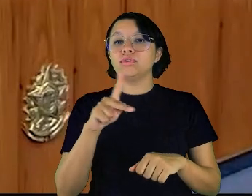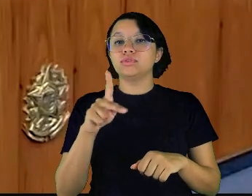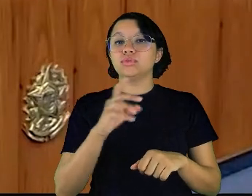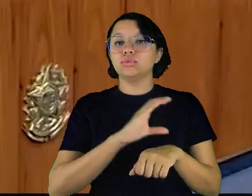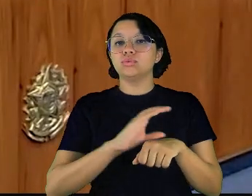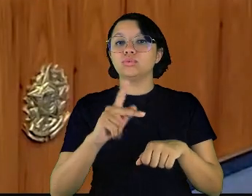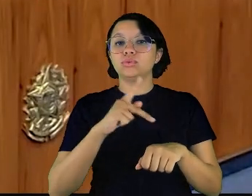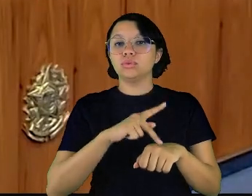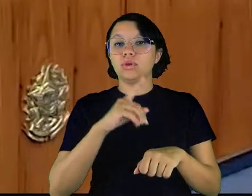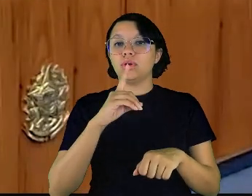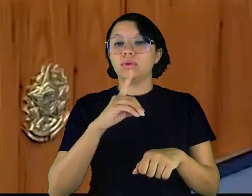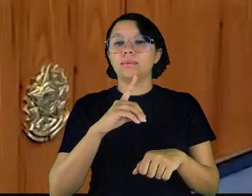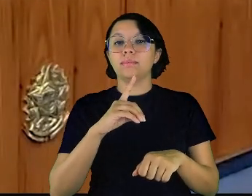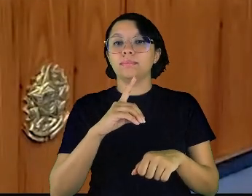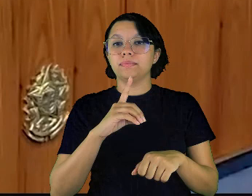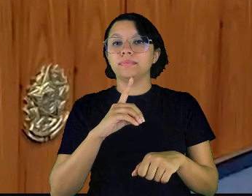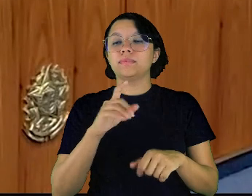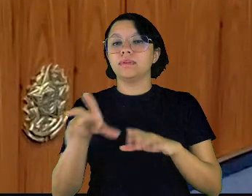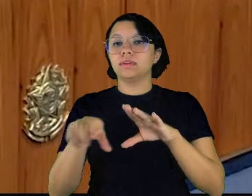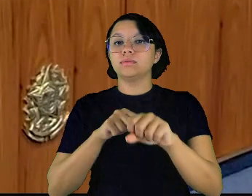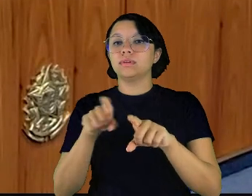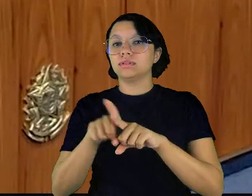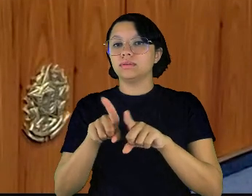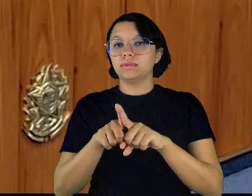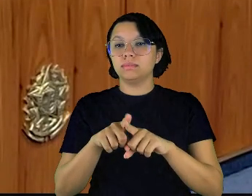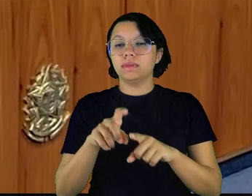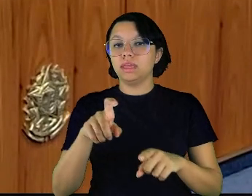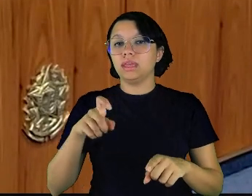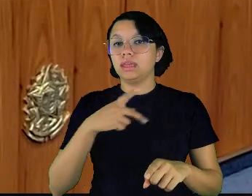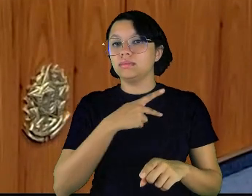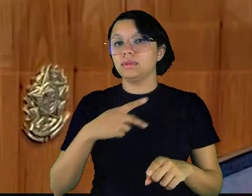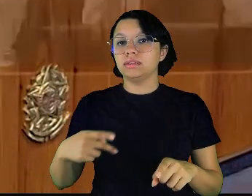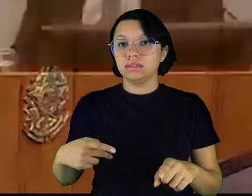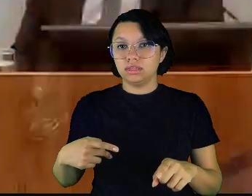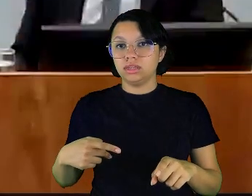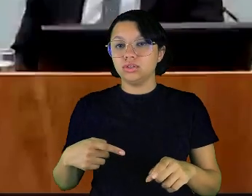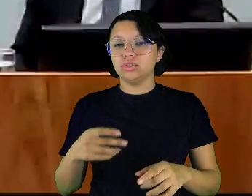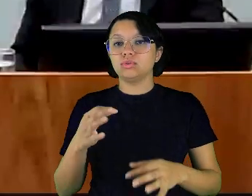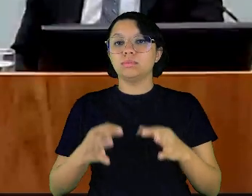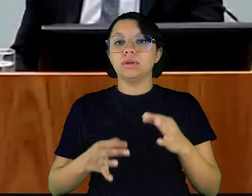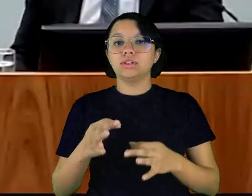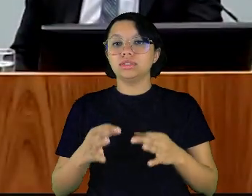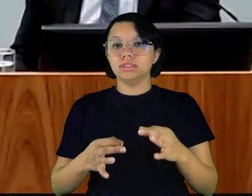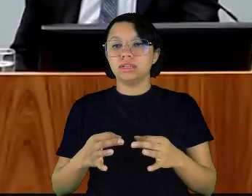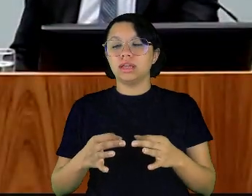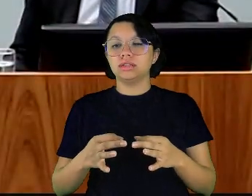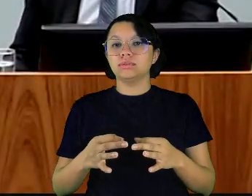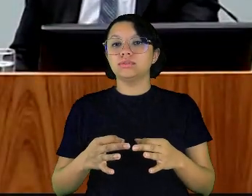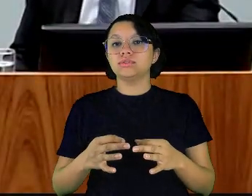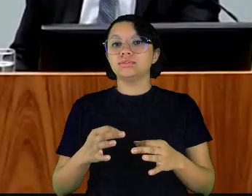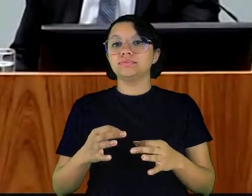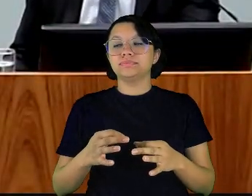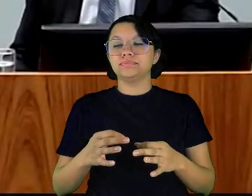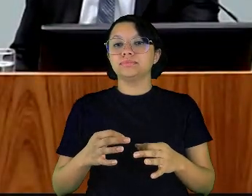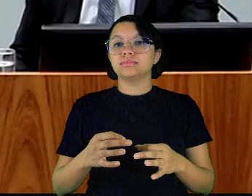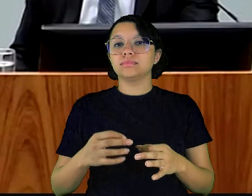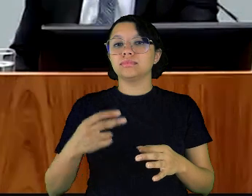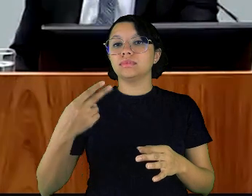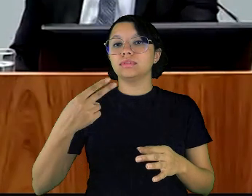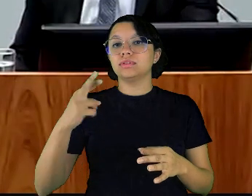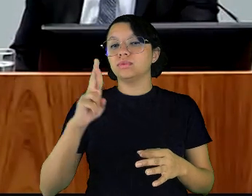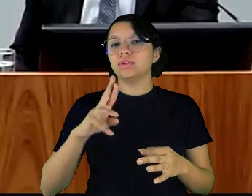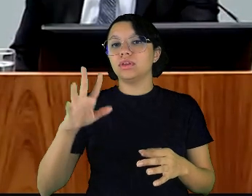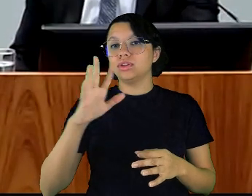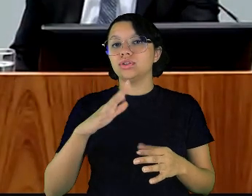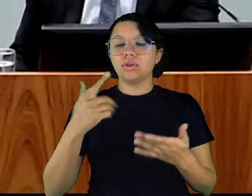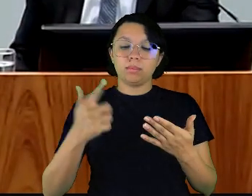graduação, ex-presidente da Matra 2, Associação dos Magistrados da Justiça do Trabalho da Segunda Região, e autor de diversos